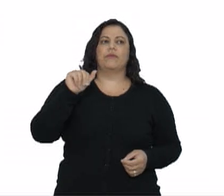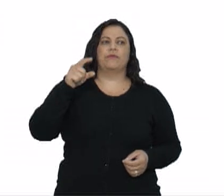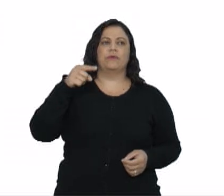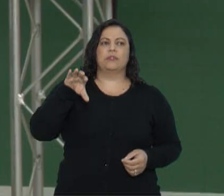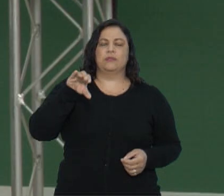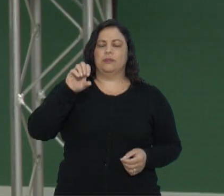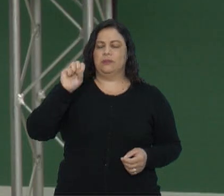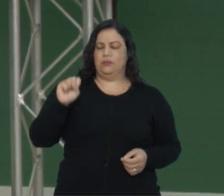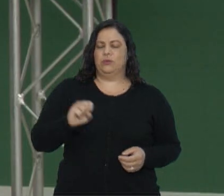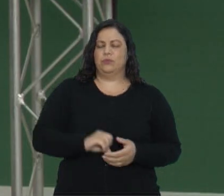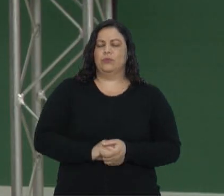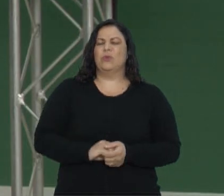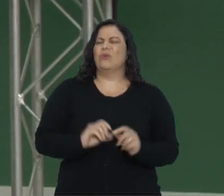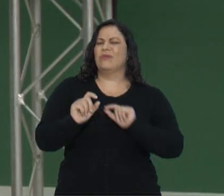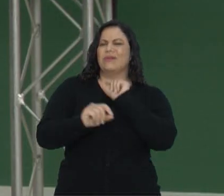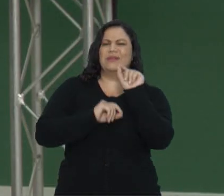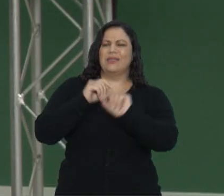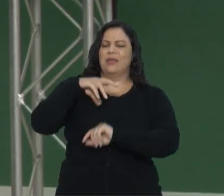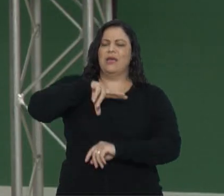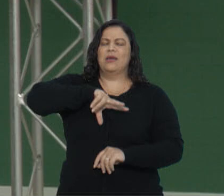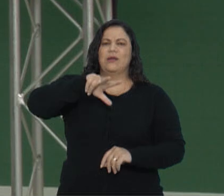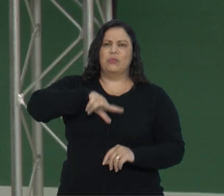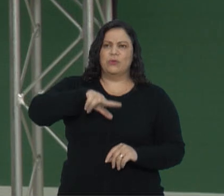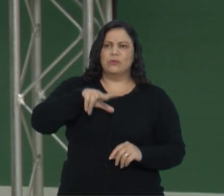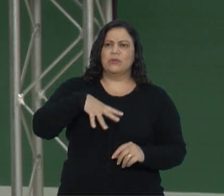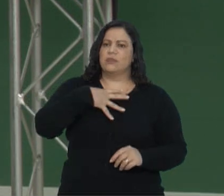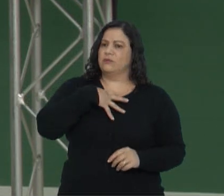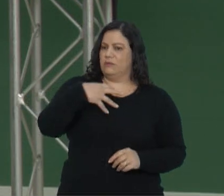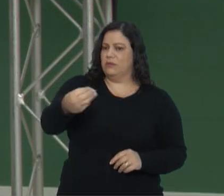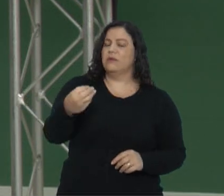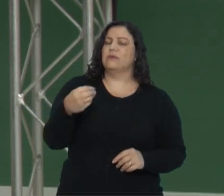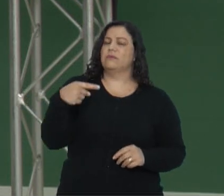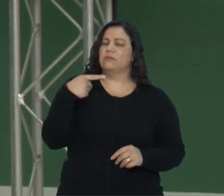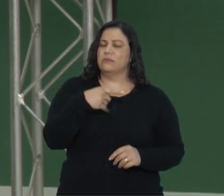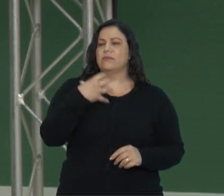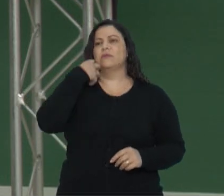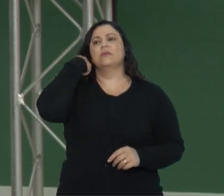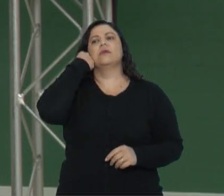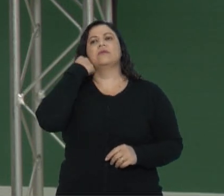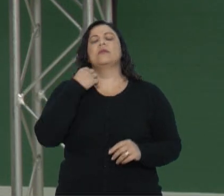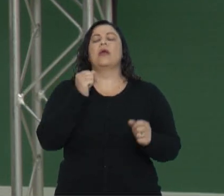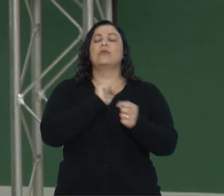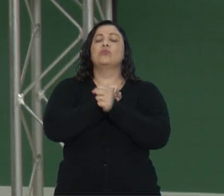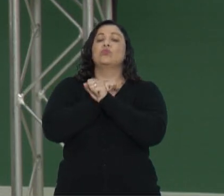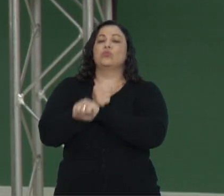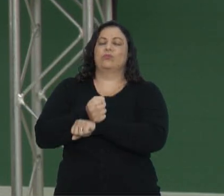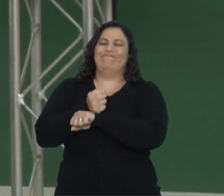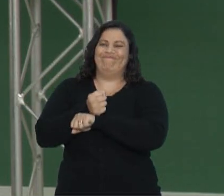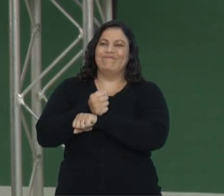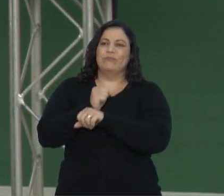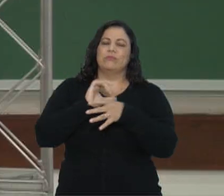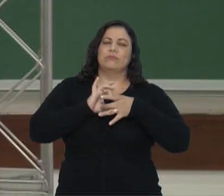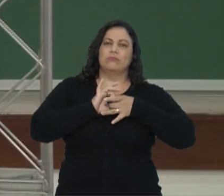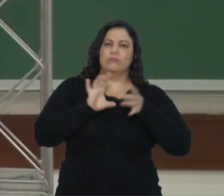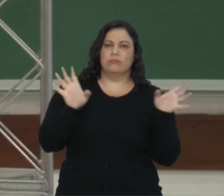Preto. O Manuel, ele era português e ele era filho de português com uma escrava liberta.